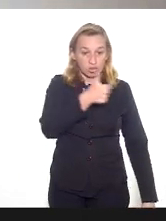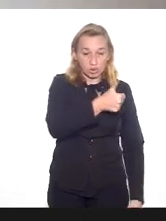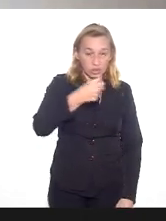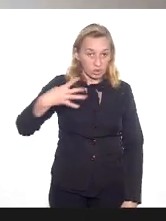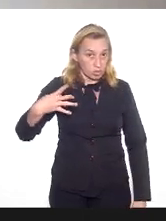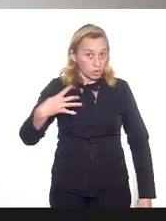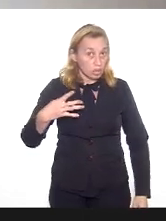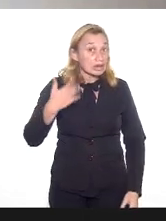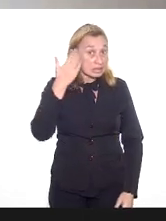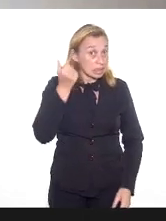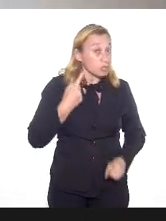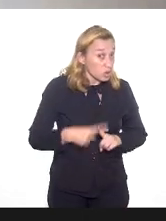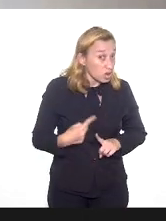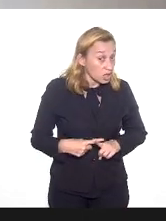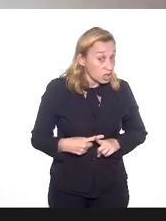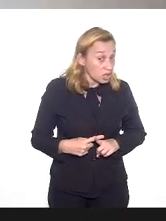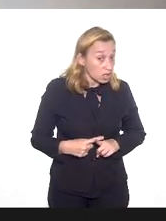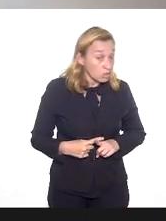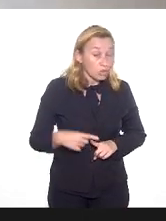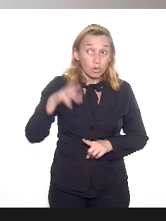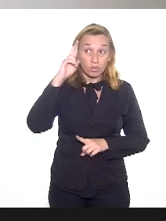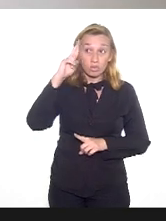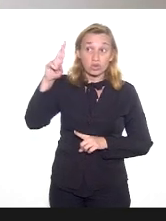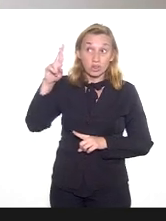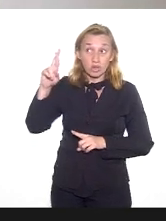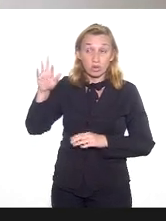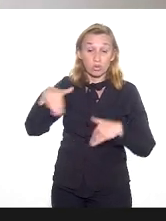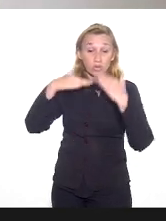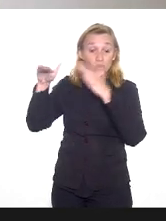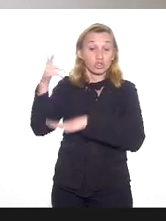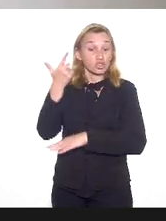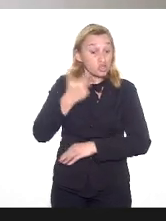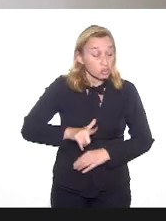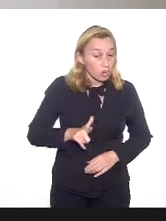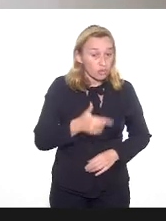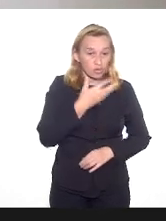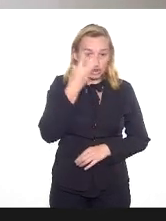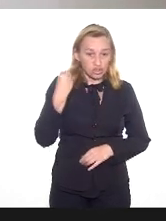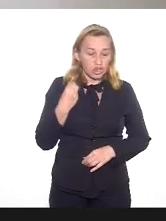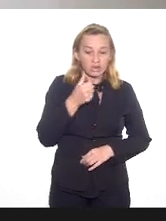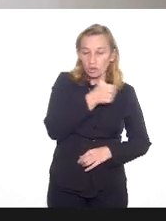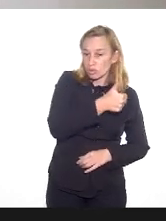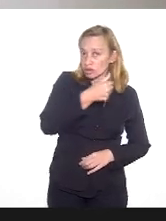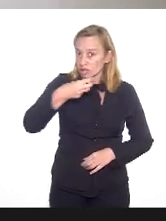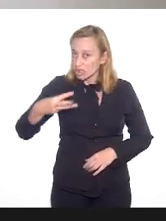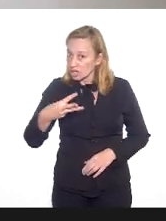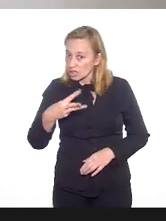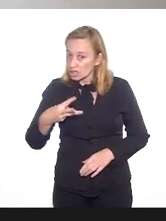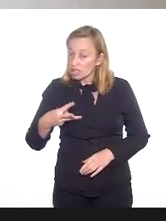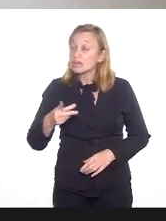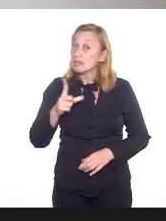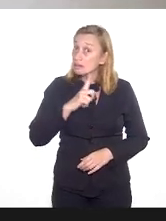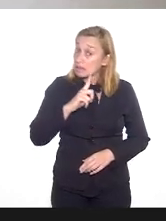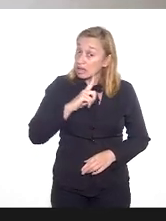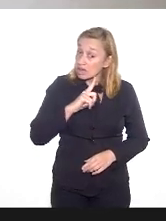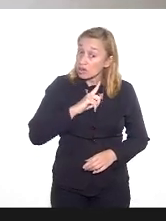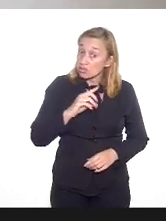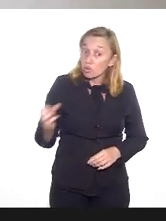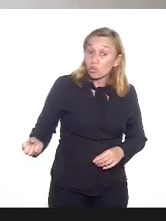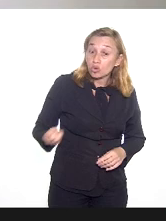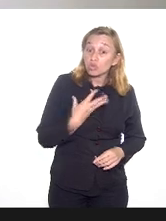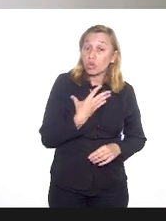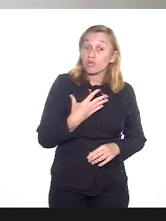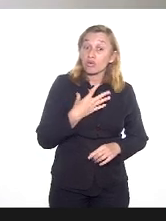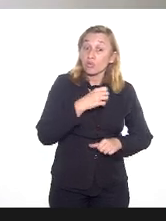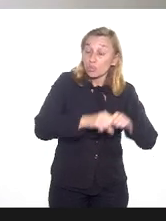2014. Sabe por quê? Porque Vossa Excelência, de novo, desconsidera que ali, em 2013, houve uma nova